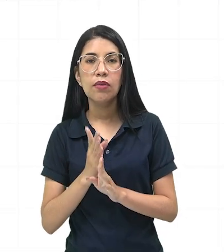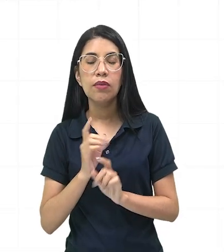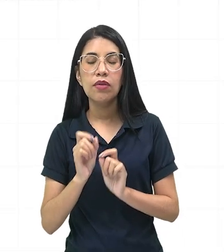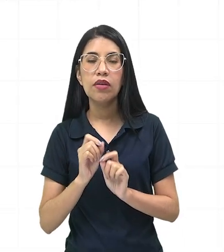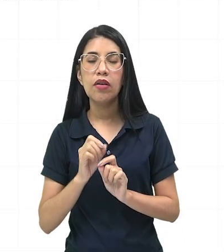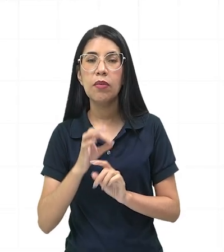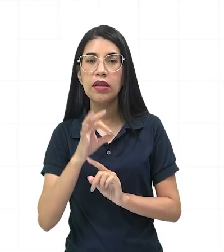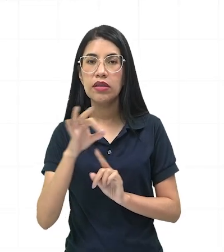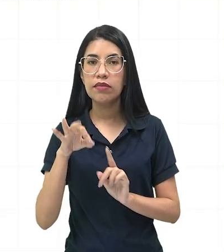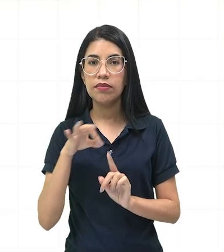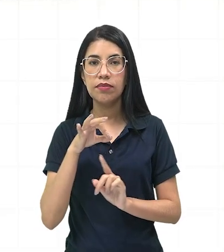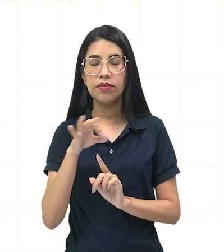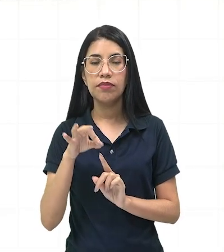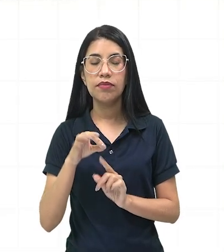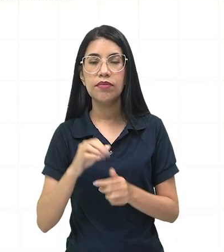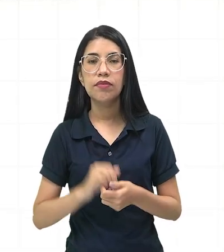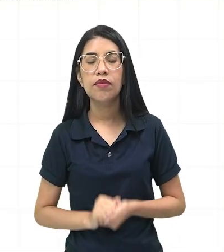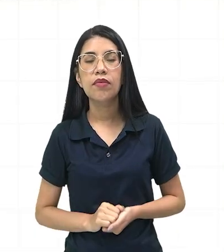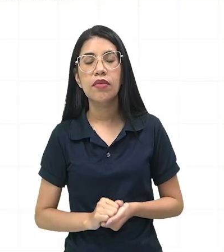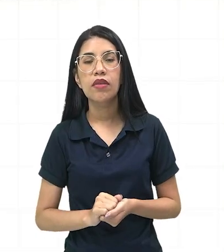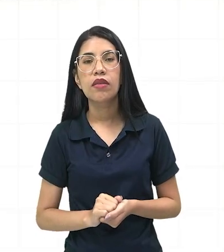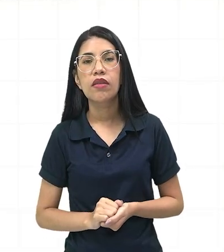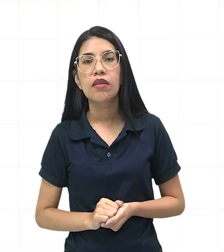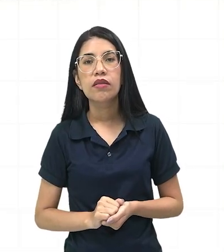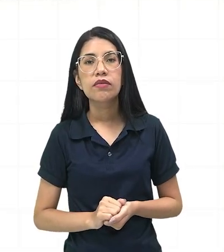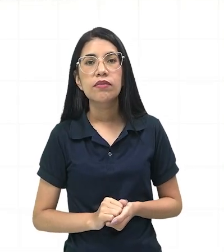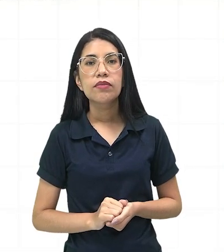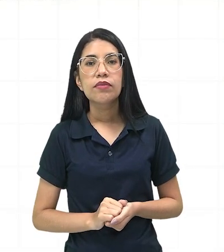Então, quando nós pensamos nessa